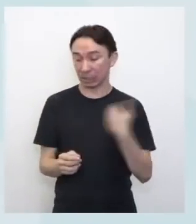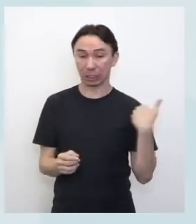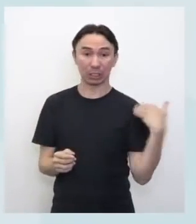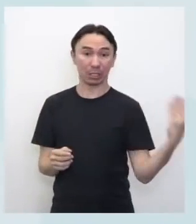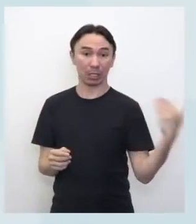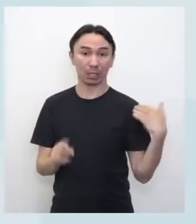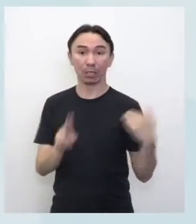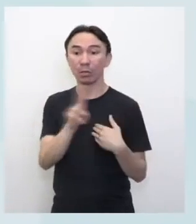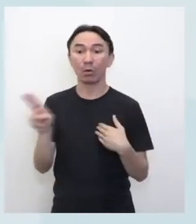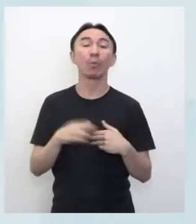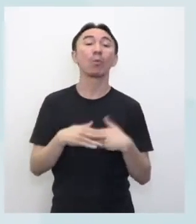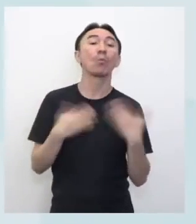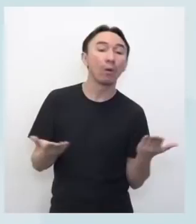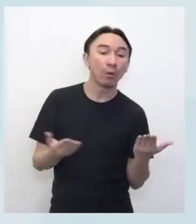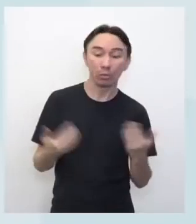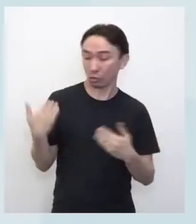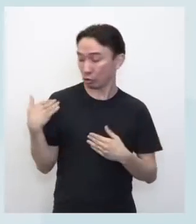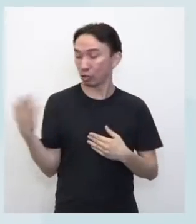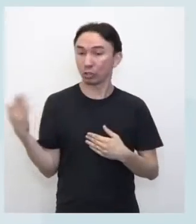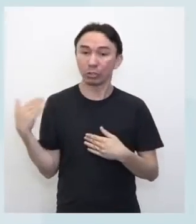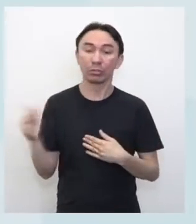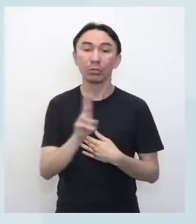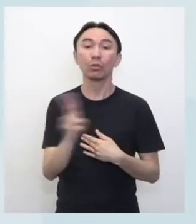esquerda? E essa aí da direita?